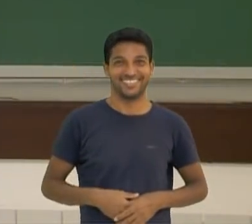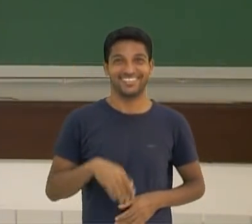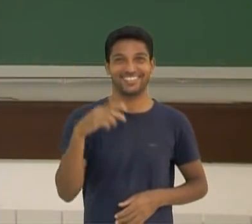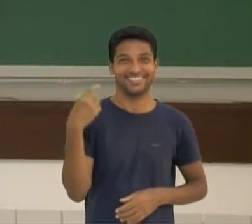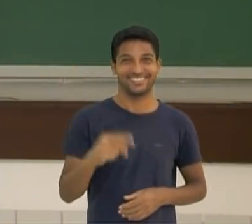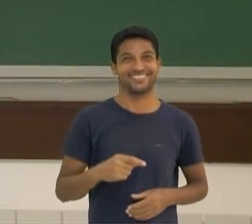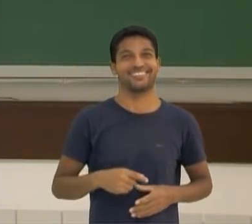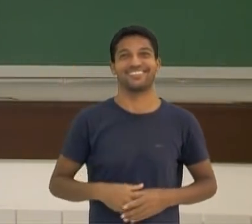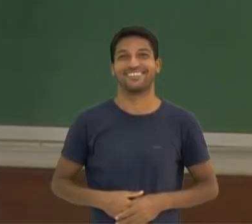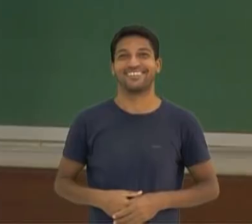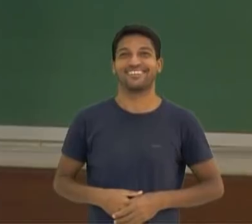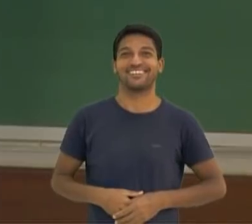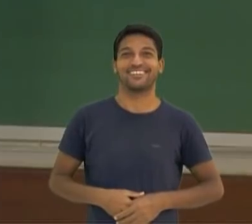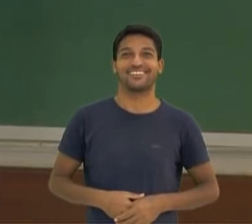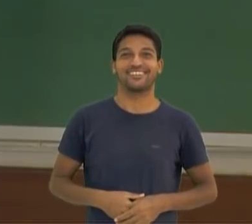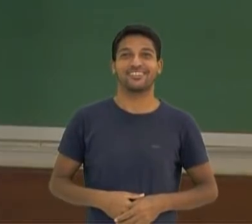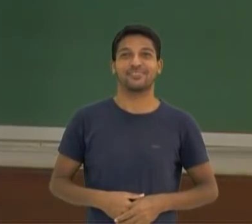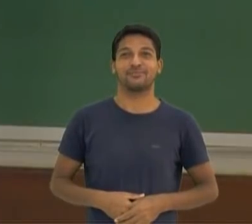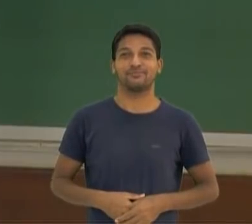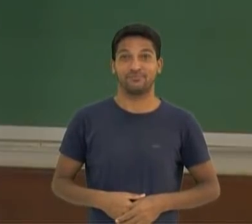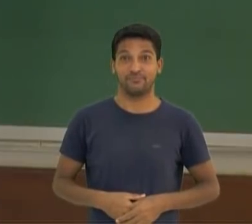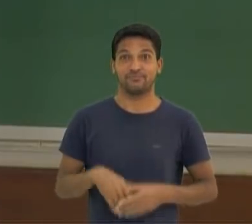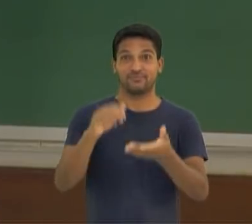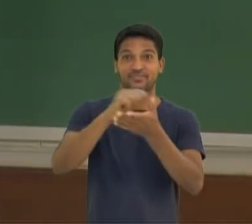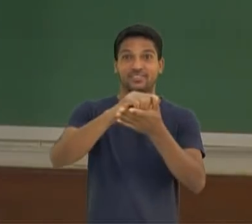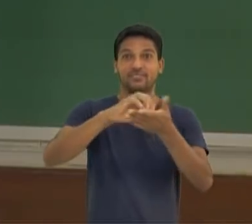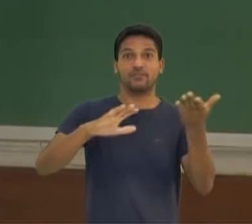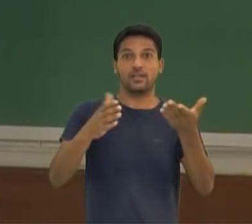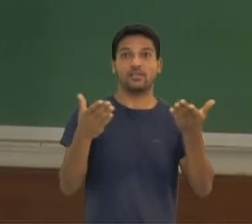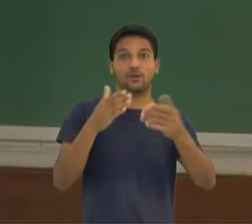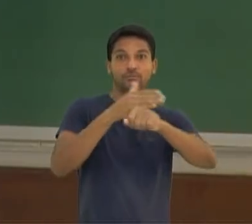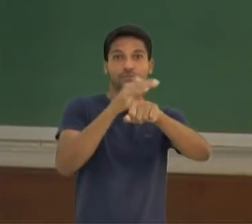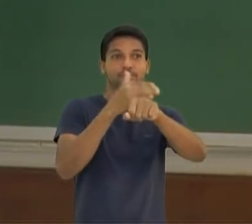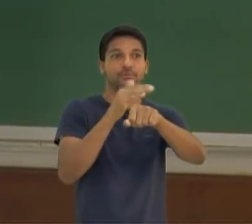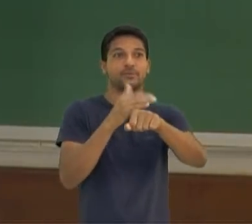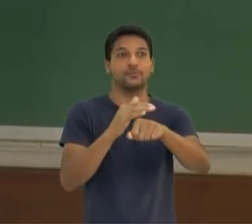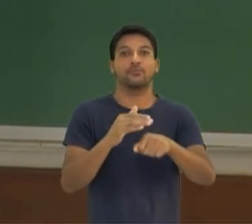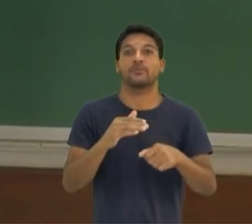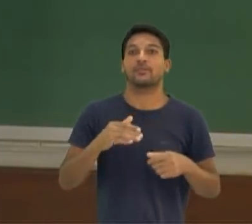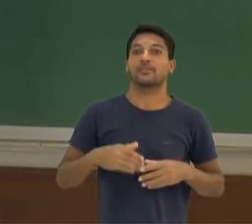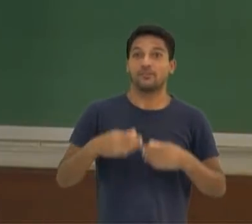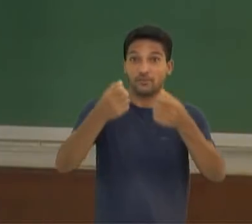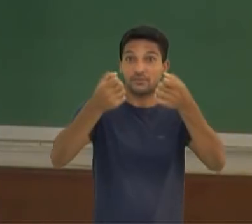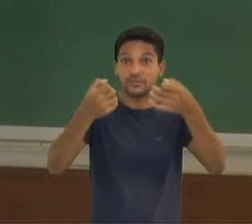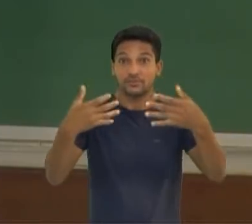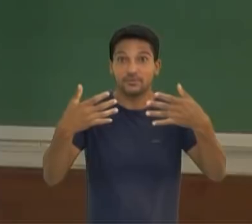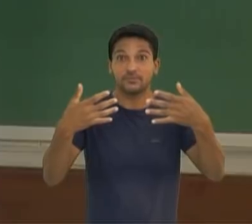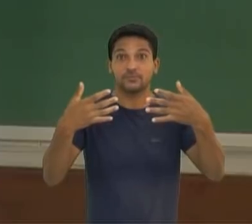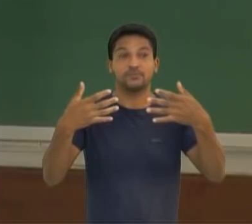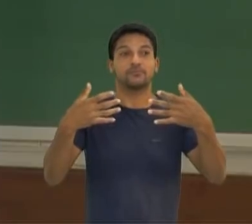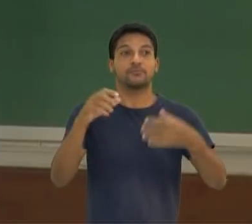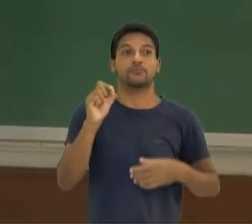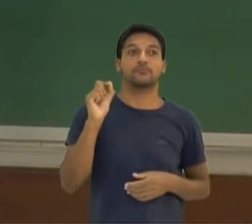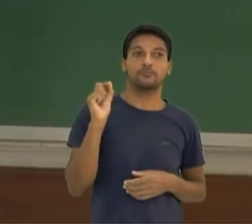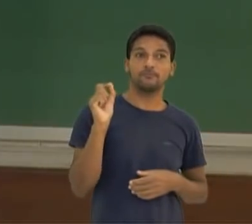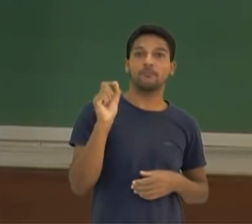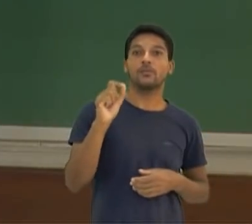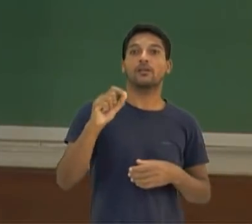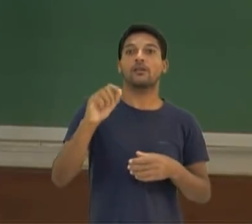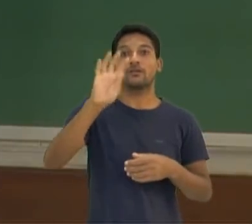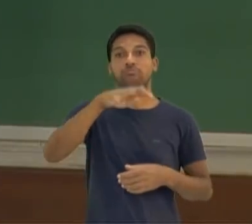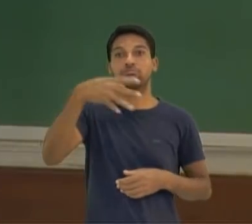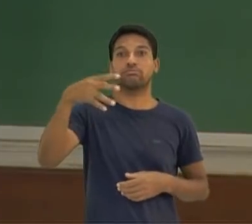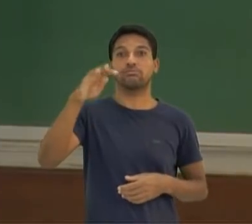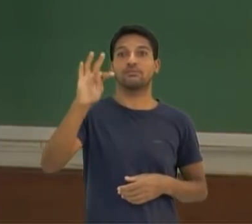Bicho, vamos que vamos então. E atividades para praticar, obviamente, né? Vamos falar um pouquinho então, galera, dela, sobre a